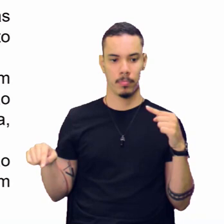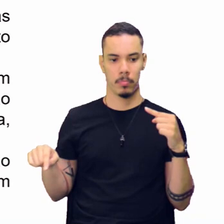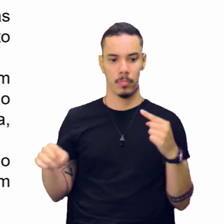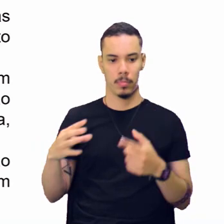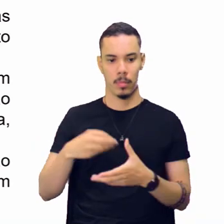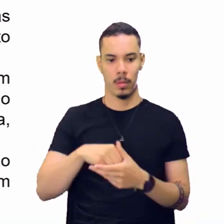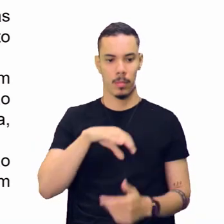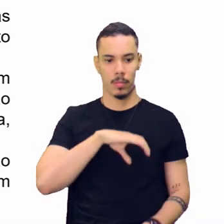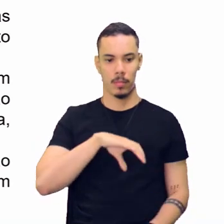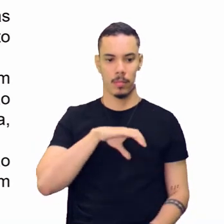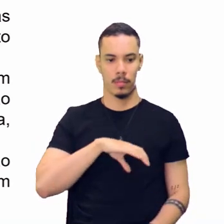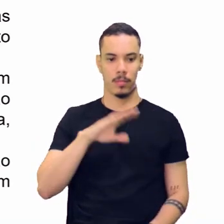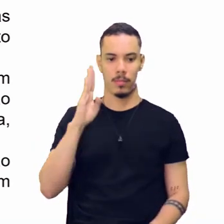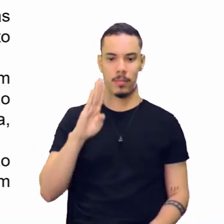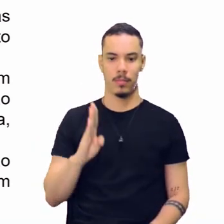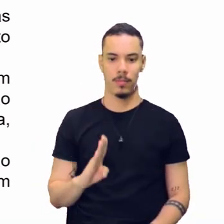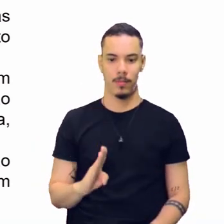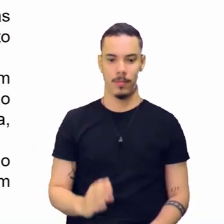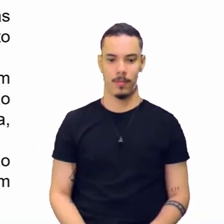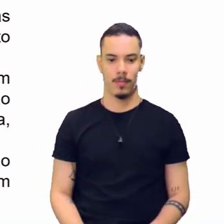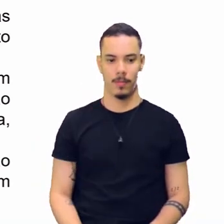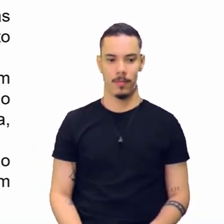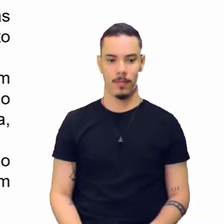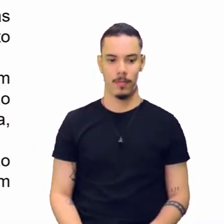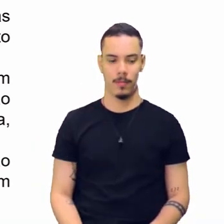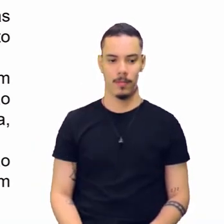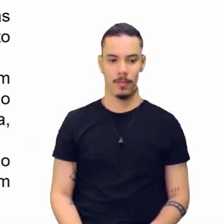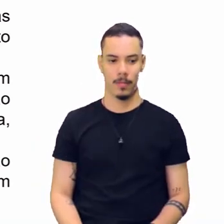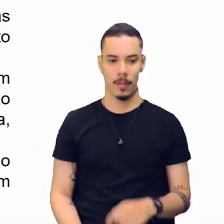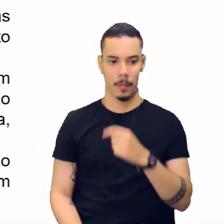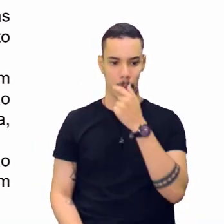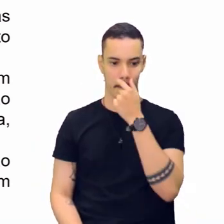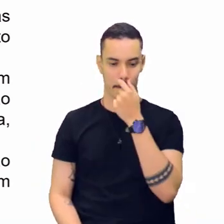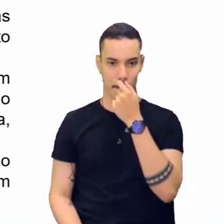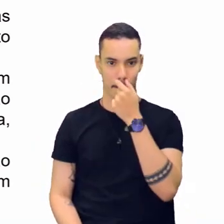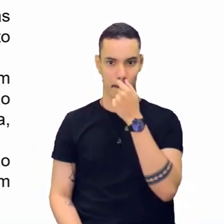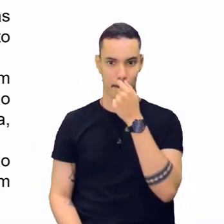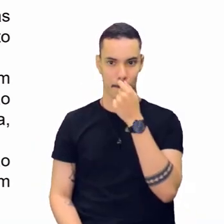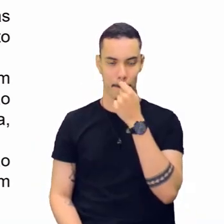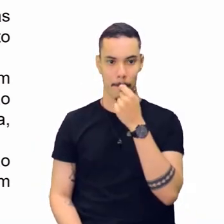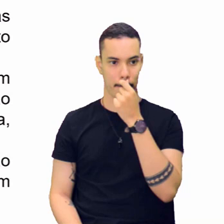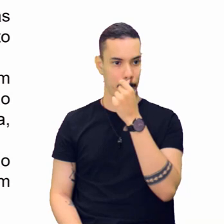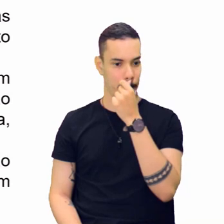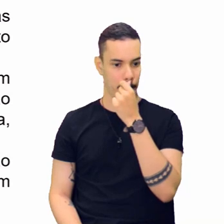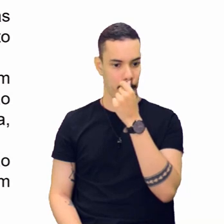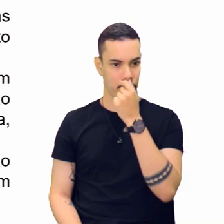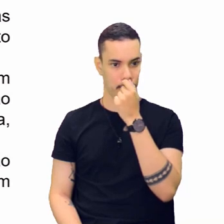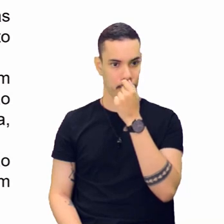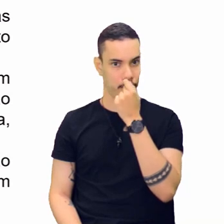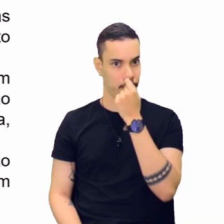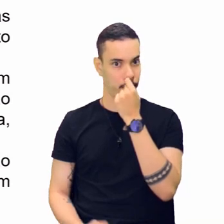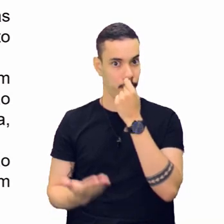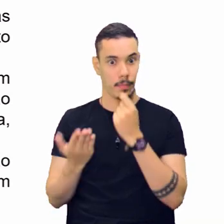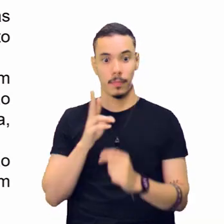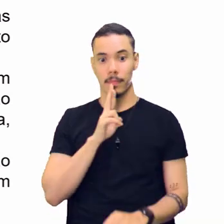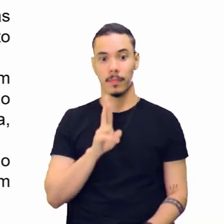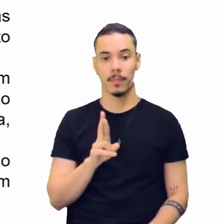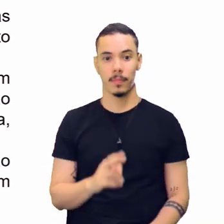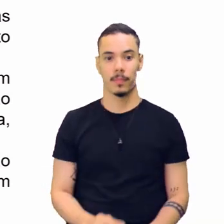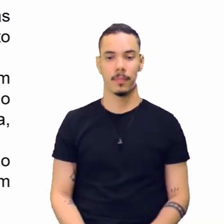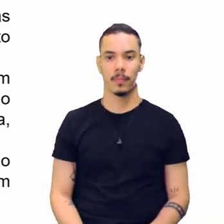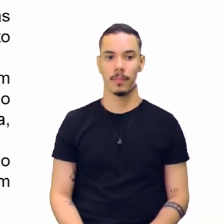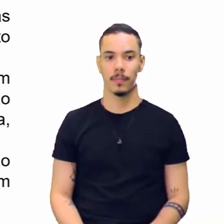mais parte do português brasileiro. E aí, amadinho, A, B, C, D ou E,